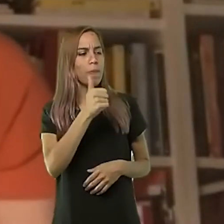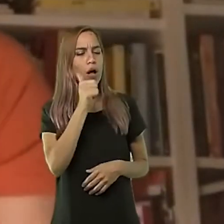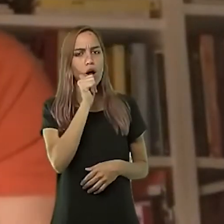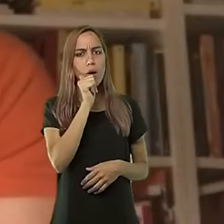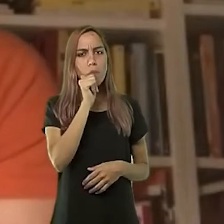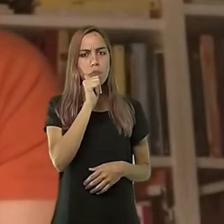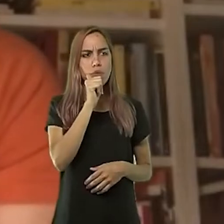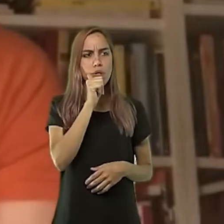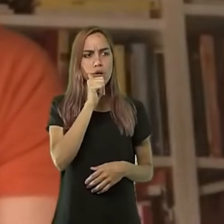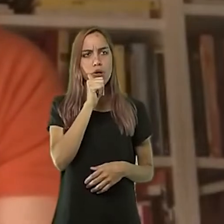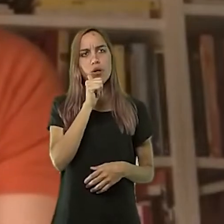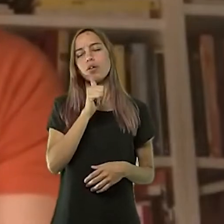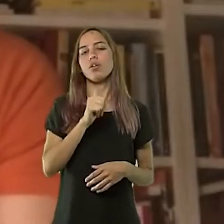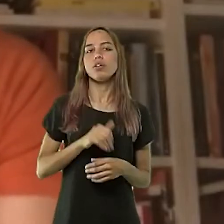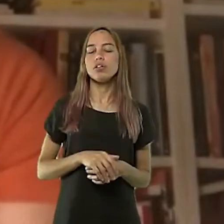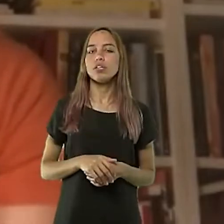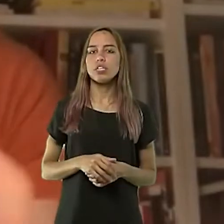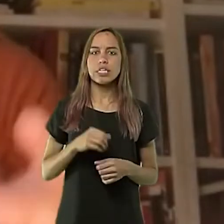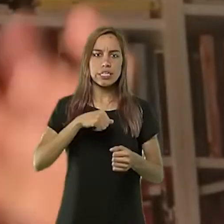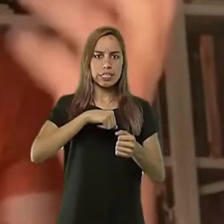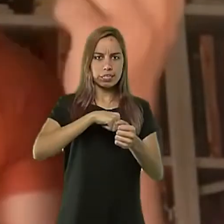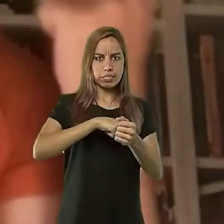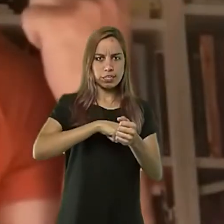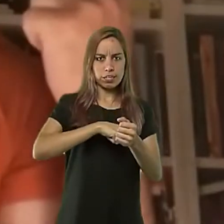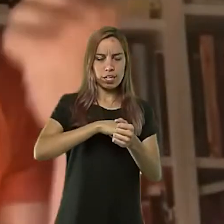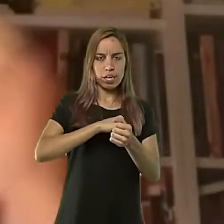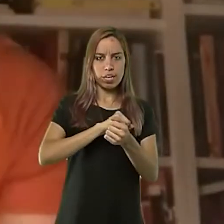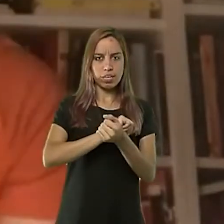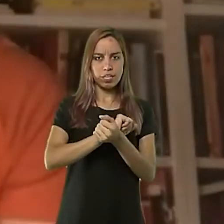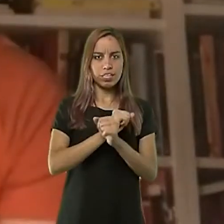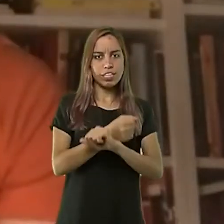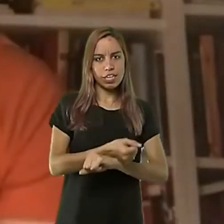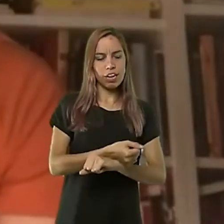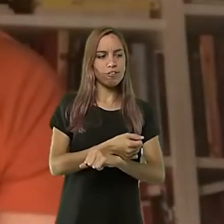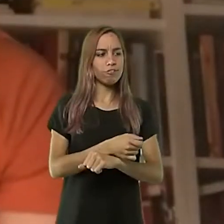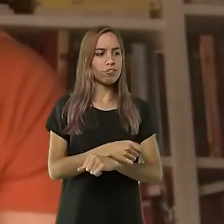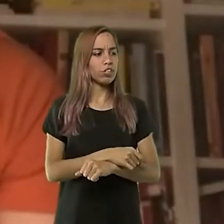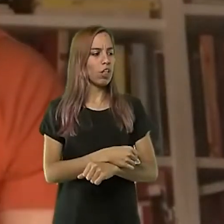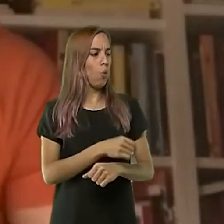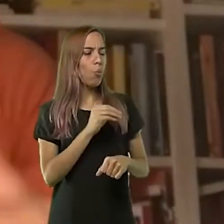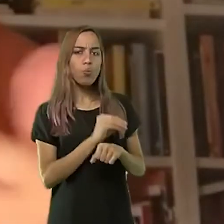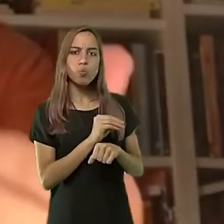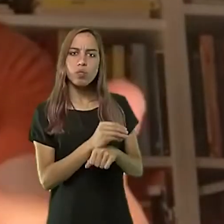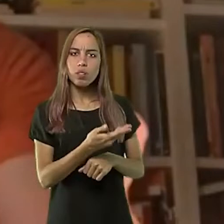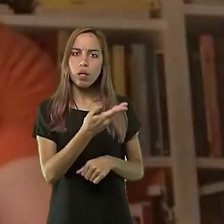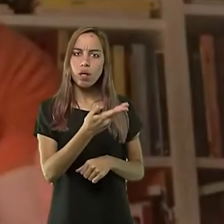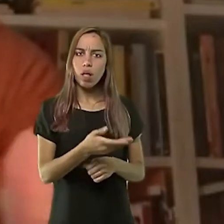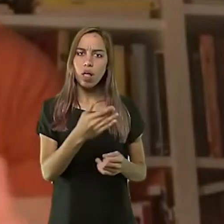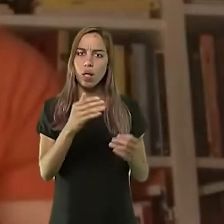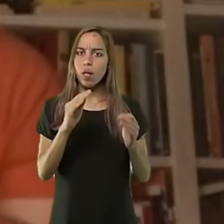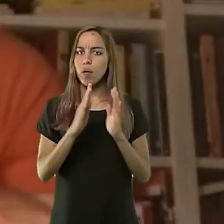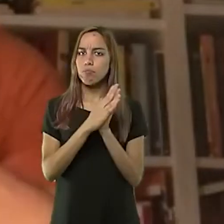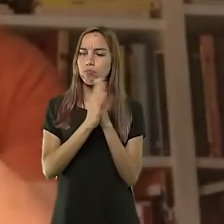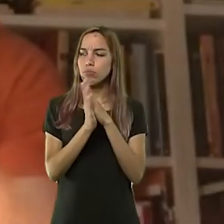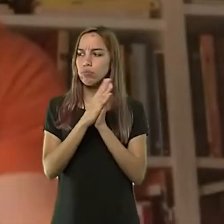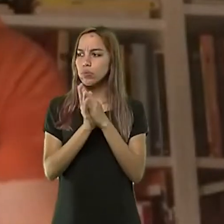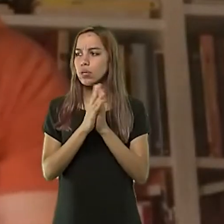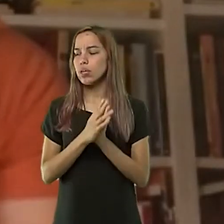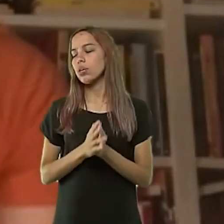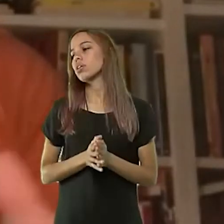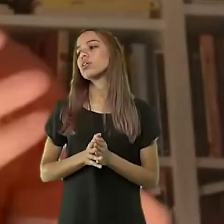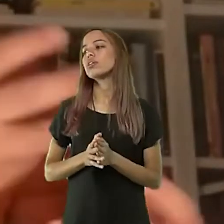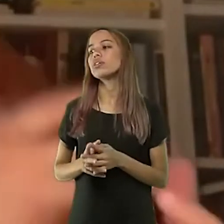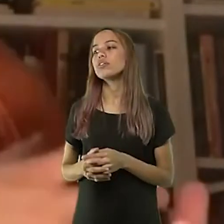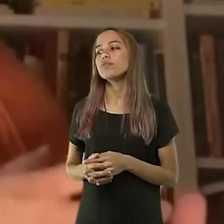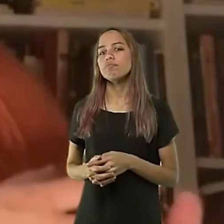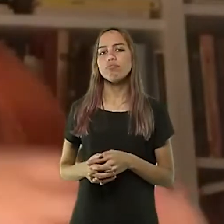altura, obrigava as criadas a criarem boatos sobre os seus patrões. Portanto, quando iam ao mercado, elas tinham de